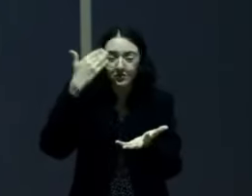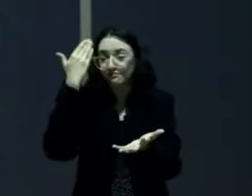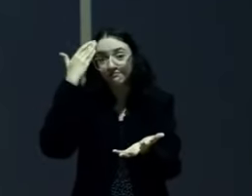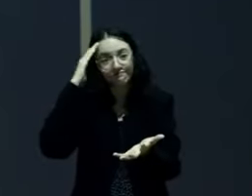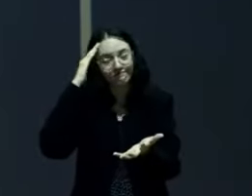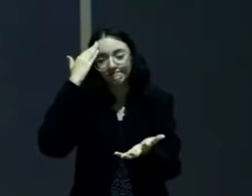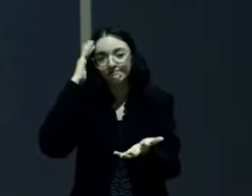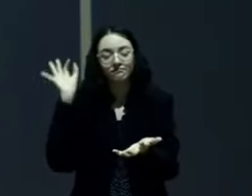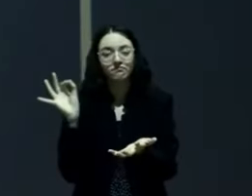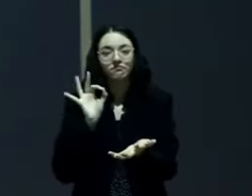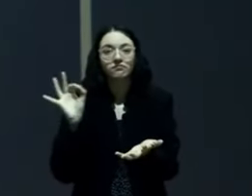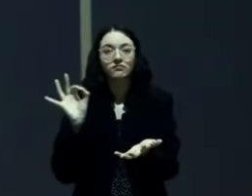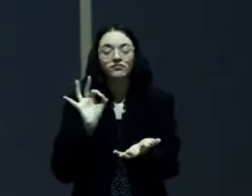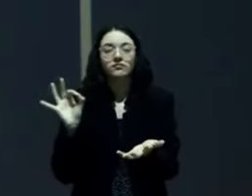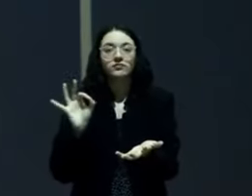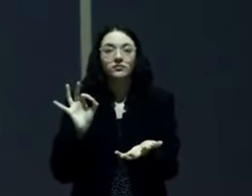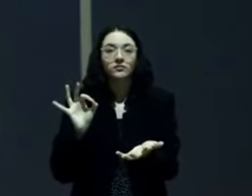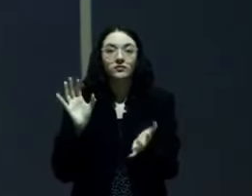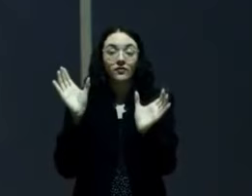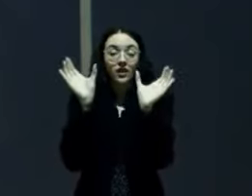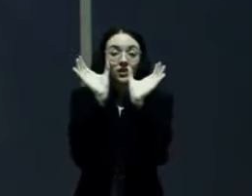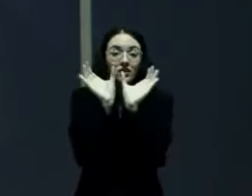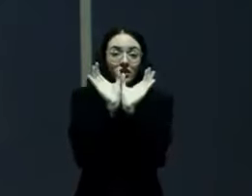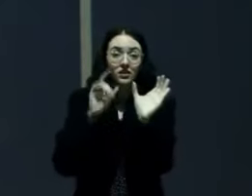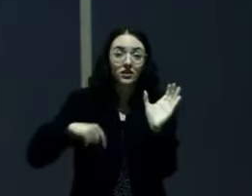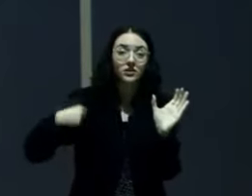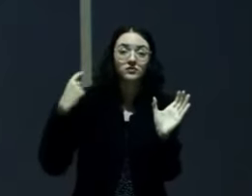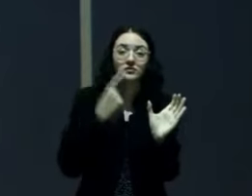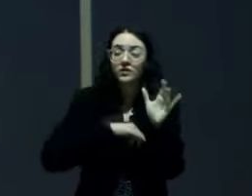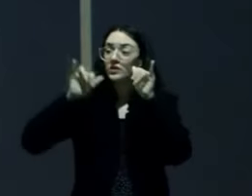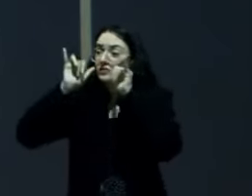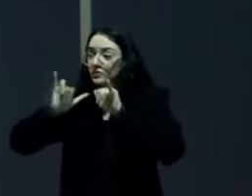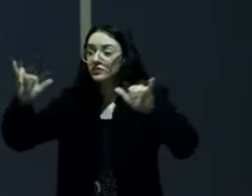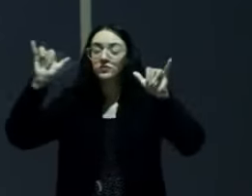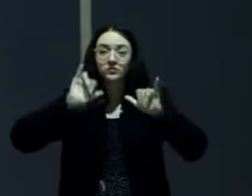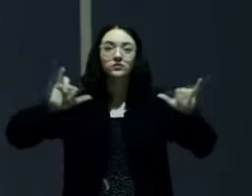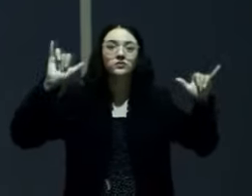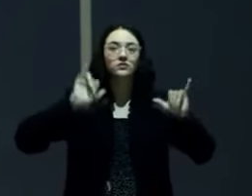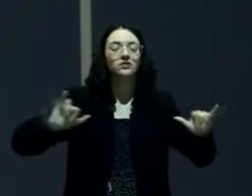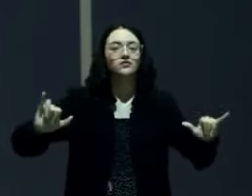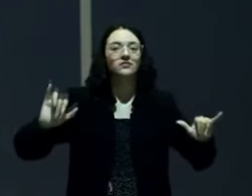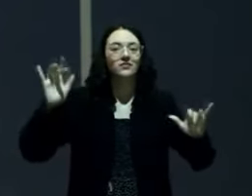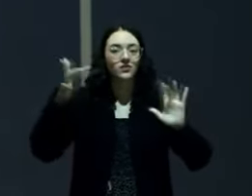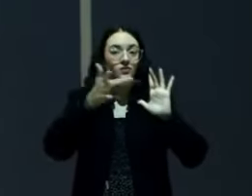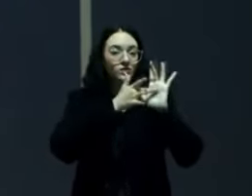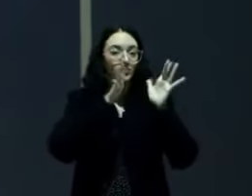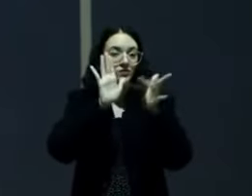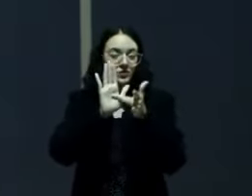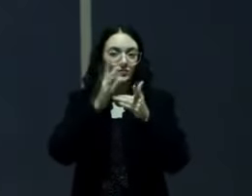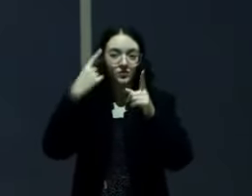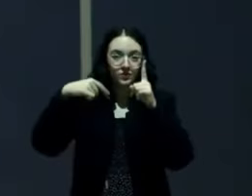mas a ceia é o momento que eu proclamo que o sacrifício da cruz foi muito